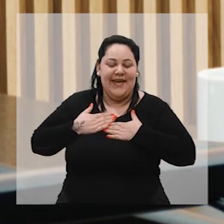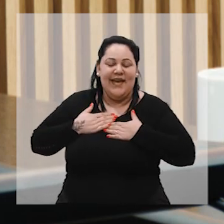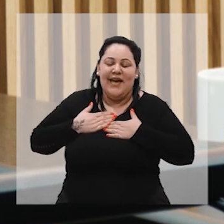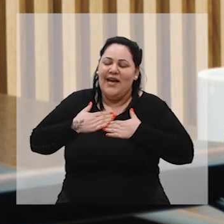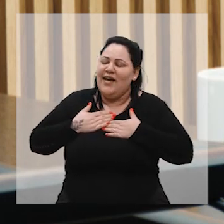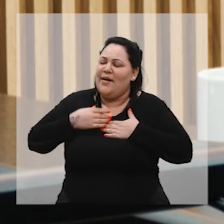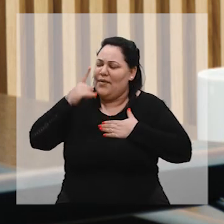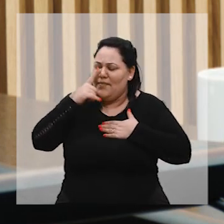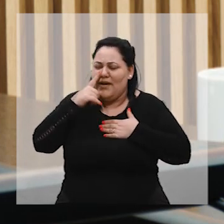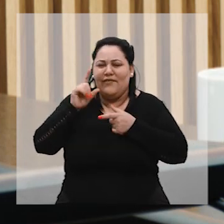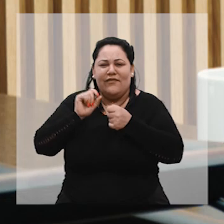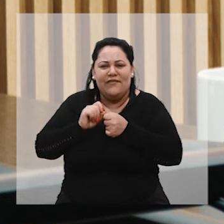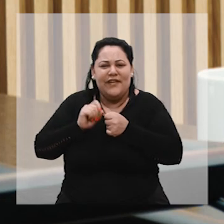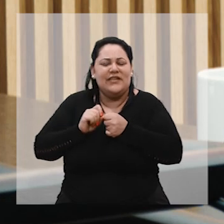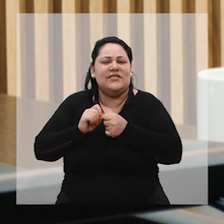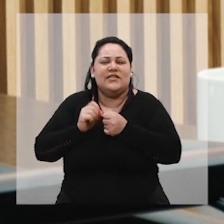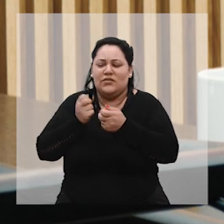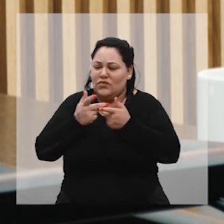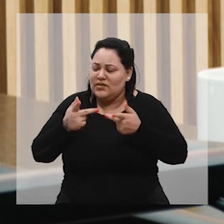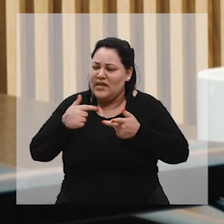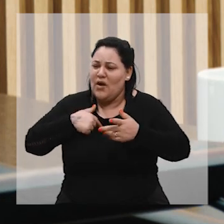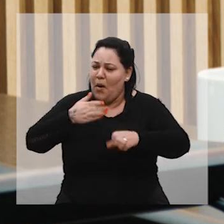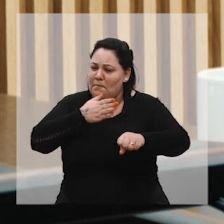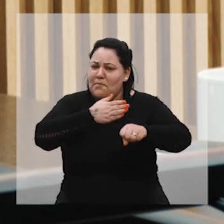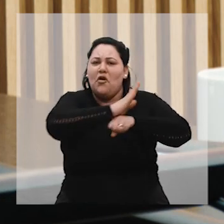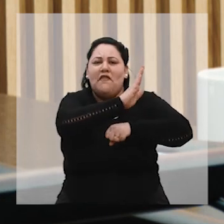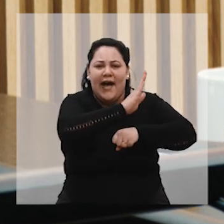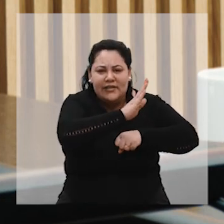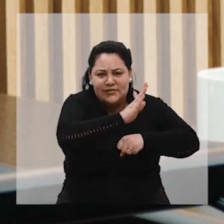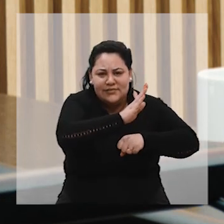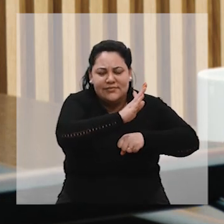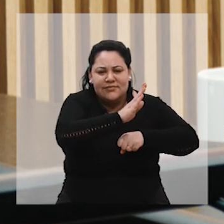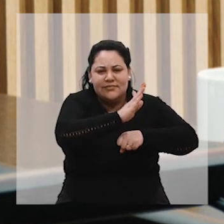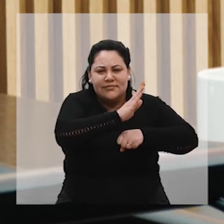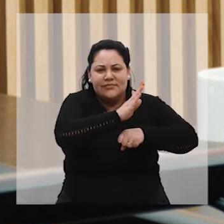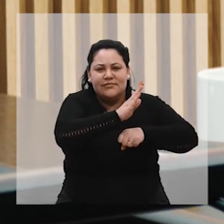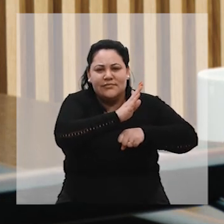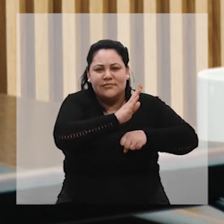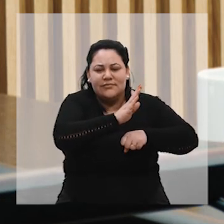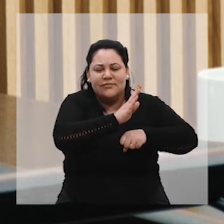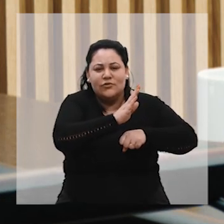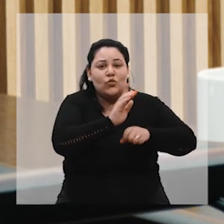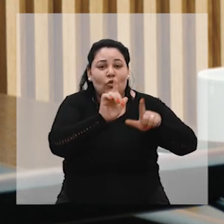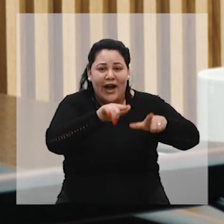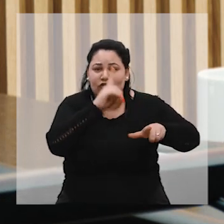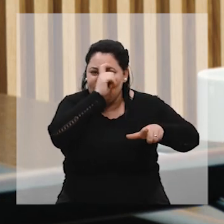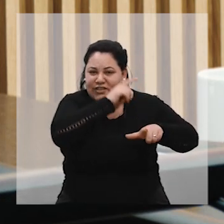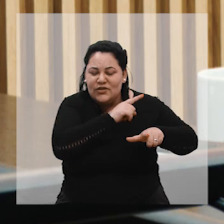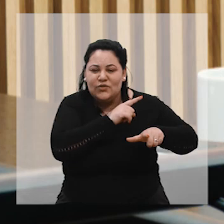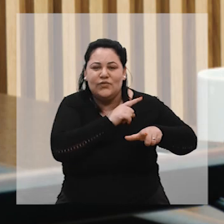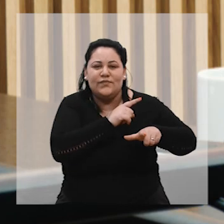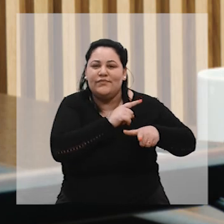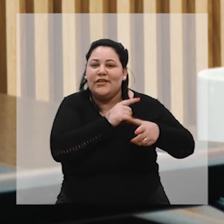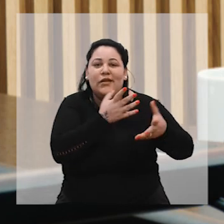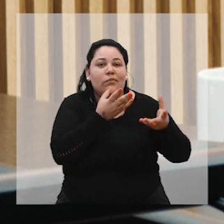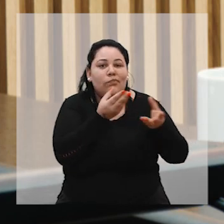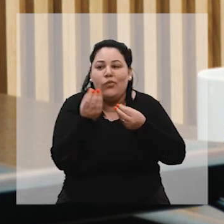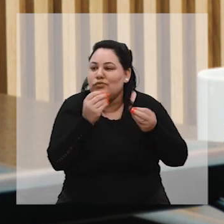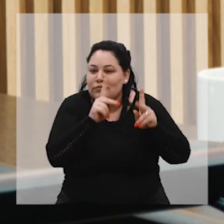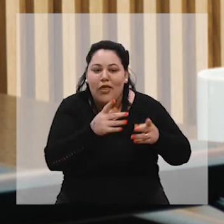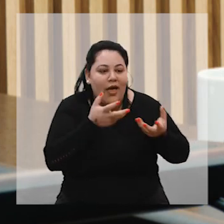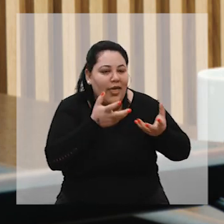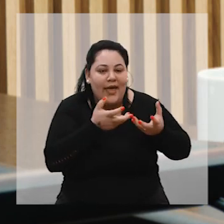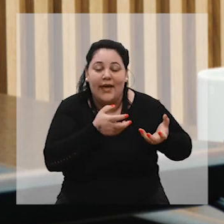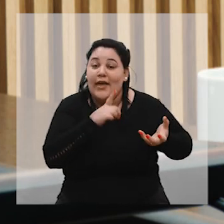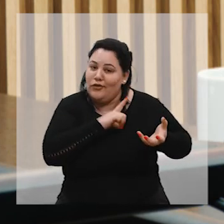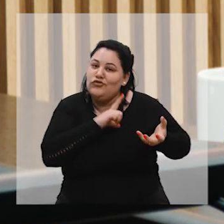mãe fez tanta coisa em ti. Tu passou num processo seletivo onde milhões de pessoas querem passar. Ter a oportunidade de ter uma